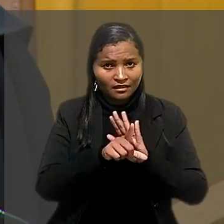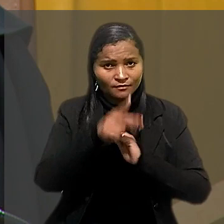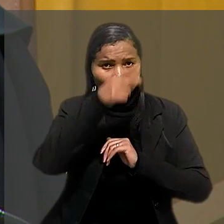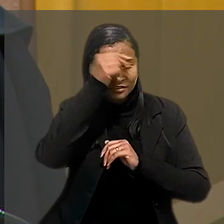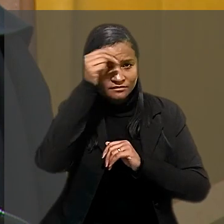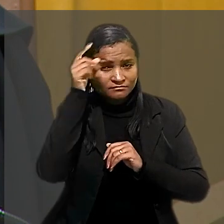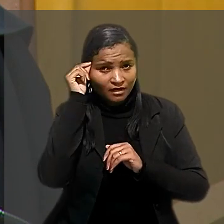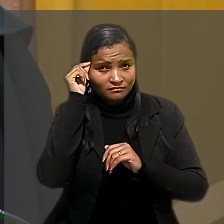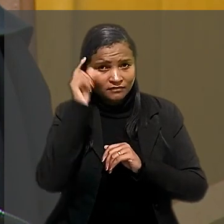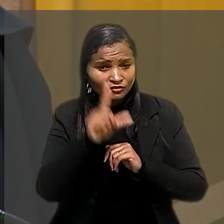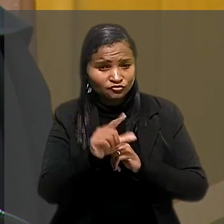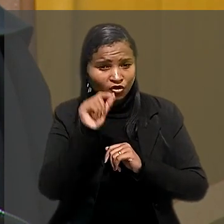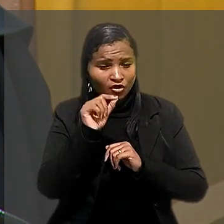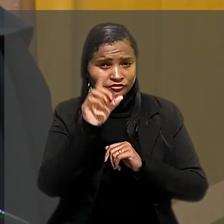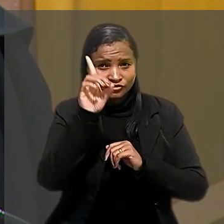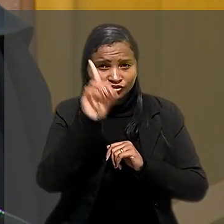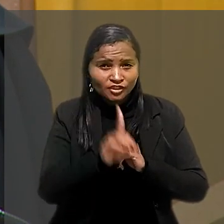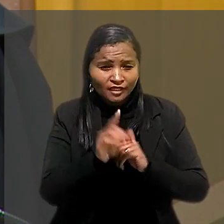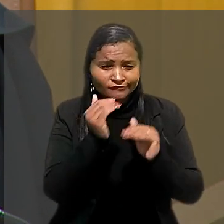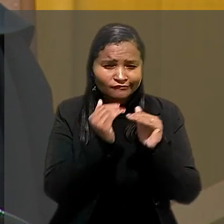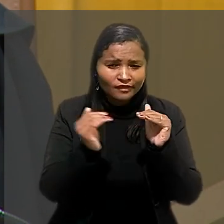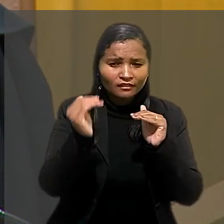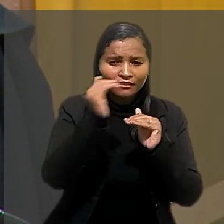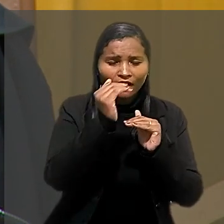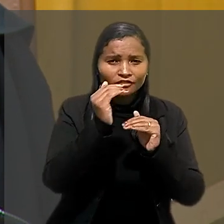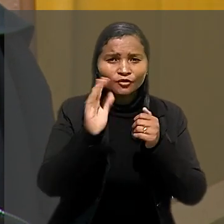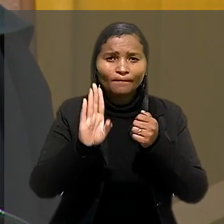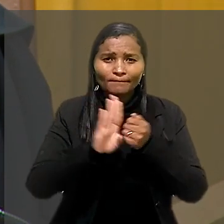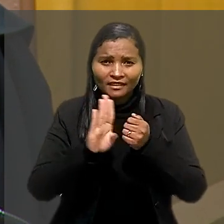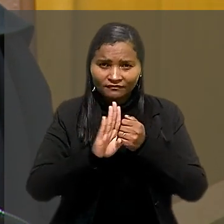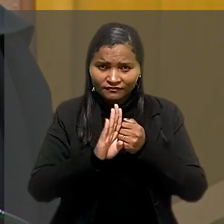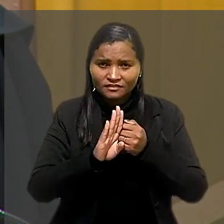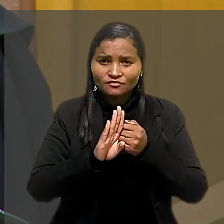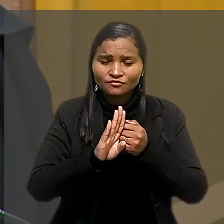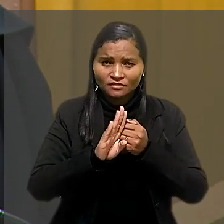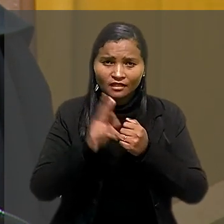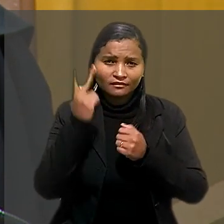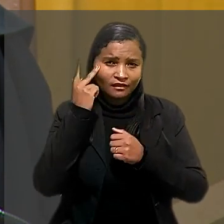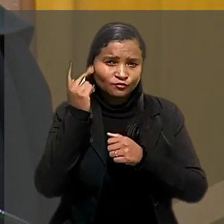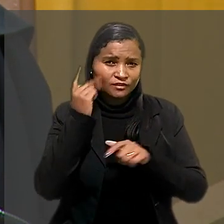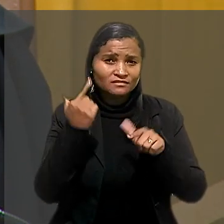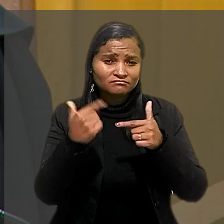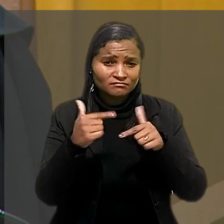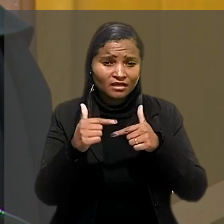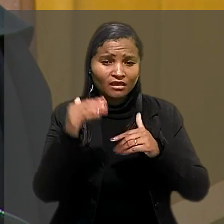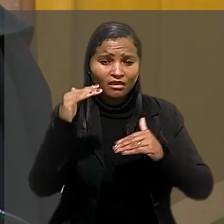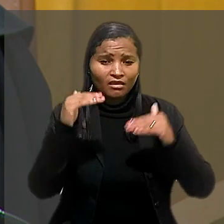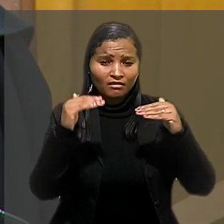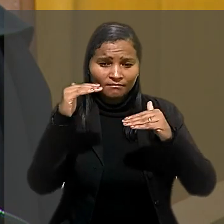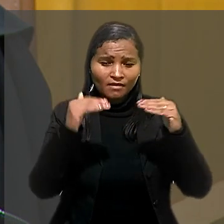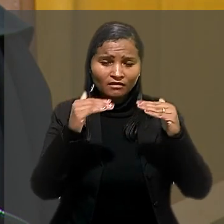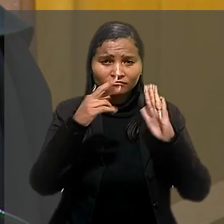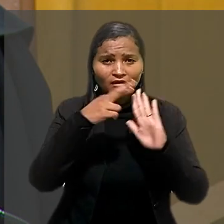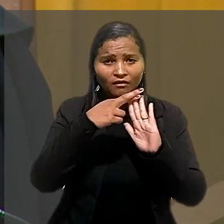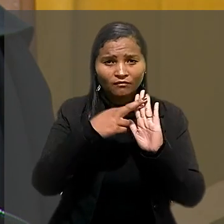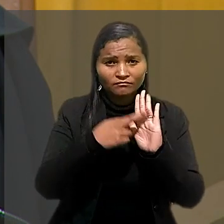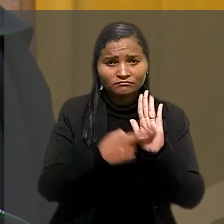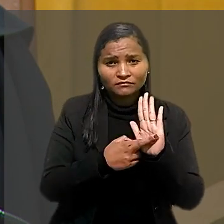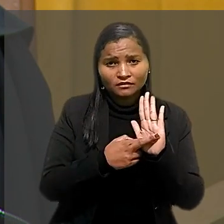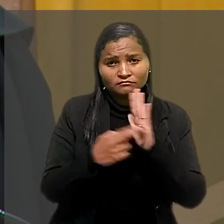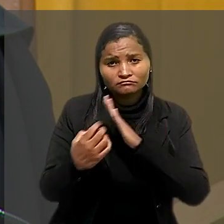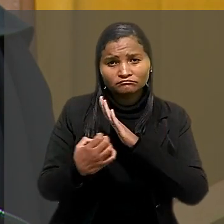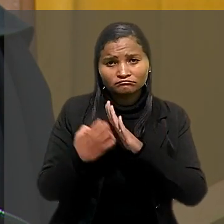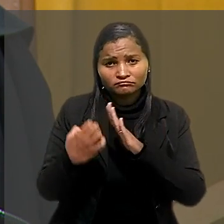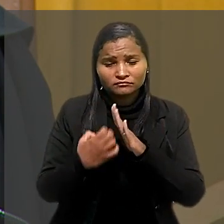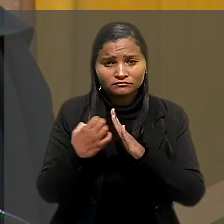leis municipais que definem direitos, vantagens ou benefícios de natureza trabalhista se equiparam a regulamento